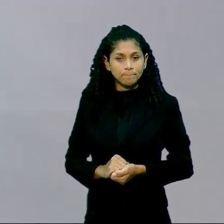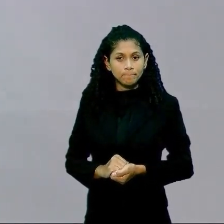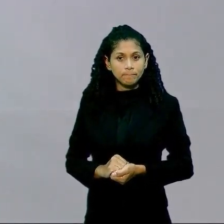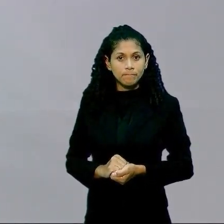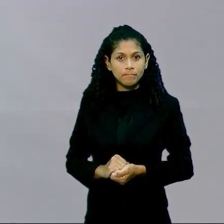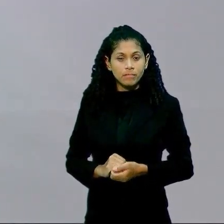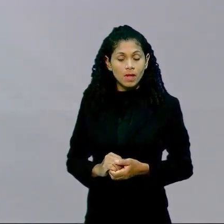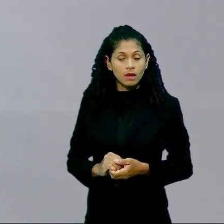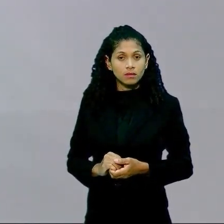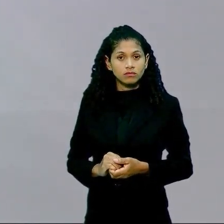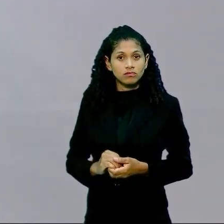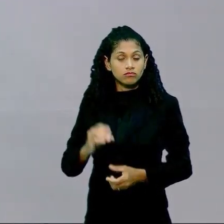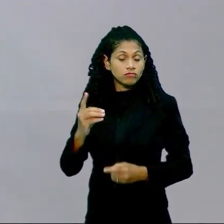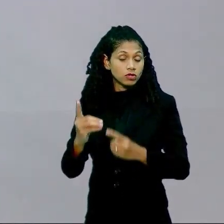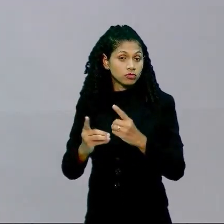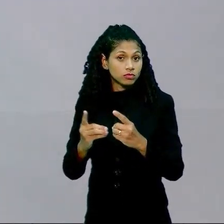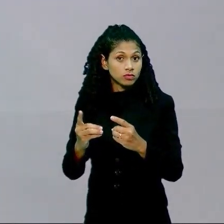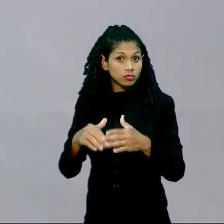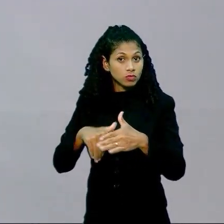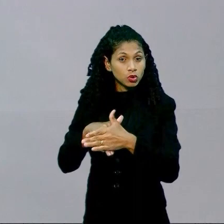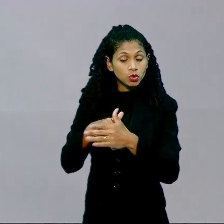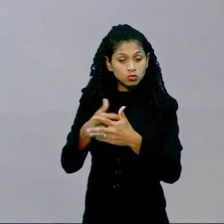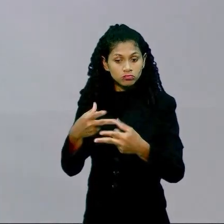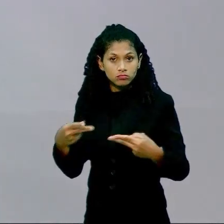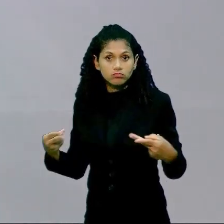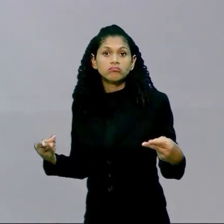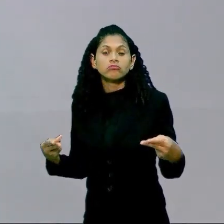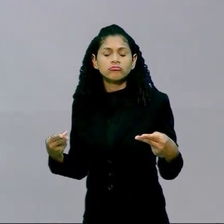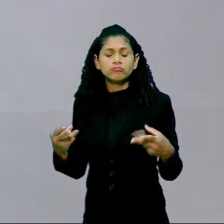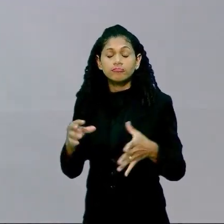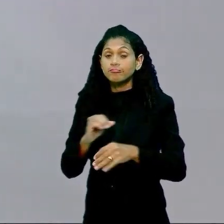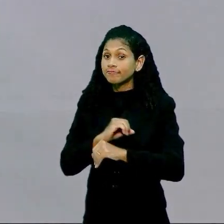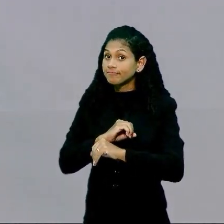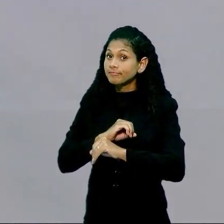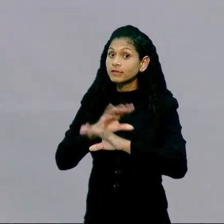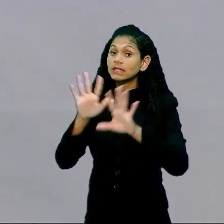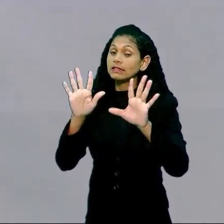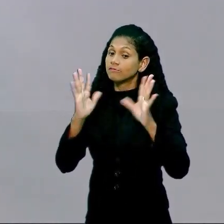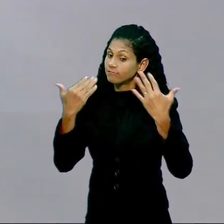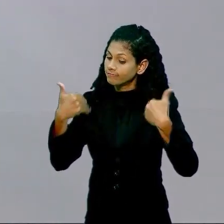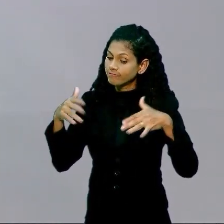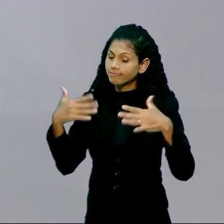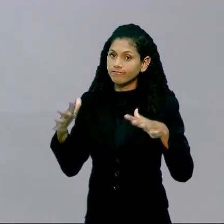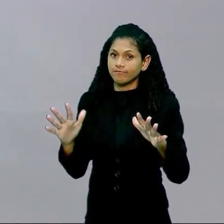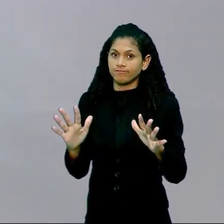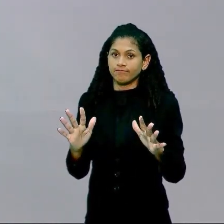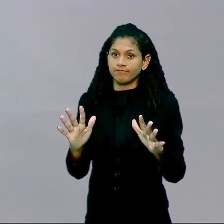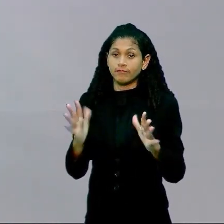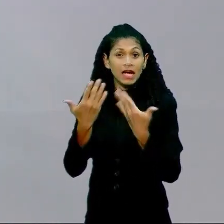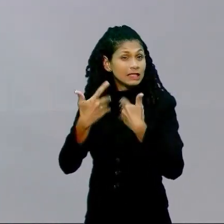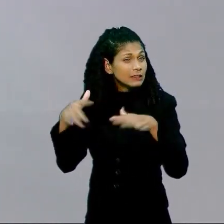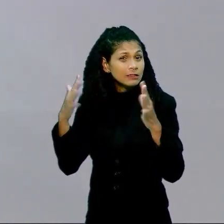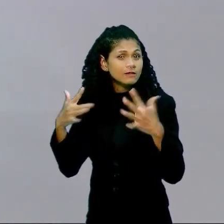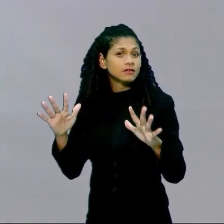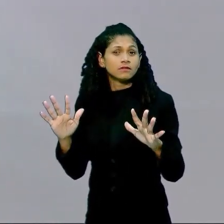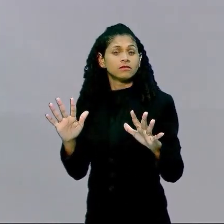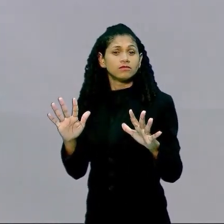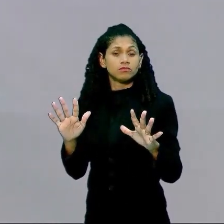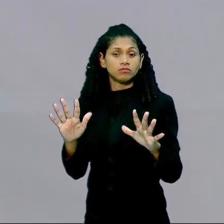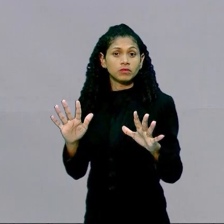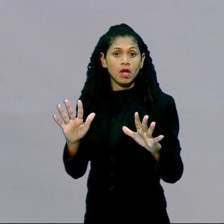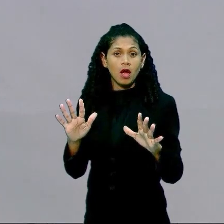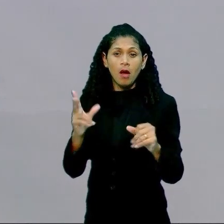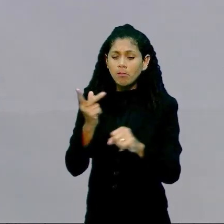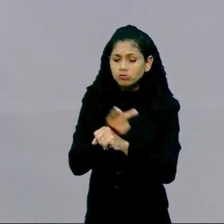ela é livre. Ela é livre. Por ser livre, eu não posso criar uma estratégia que eu quero que todo mundo... Não, ela é livre, é buscar essa